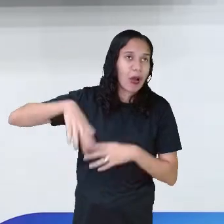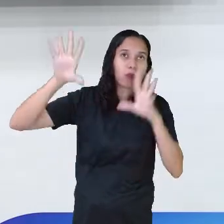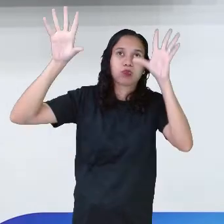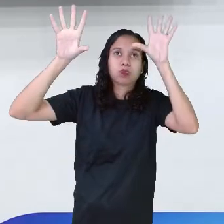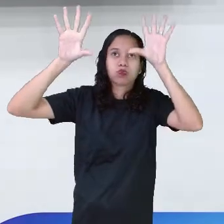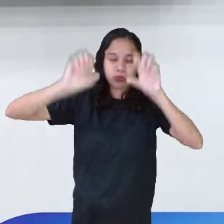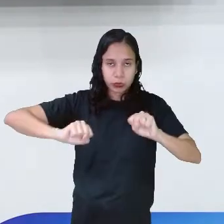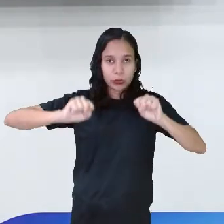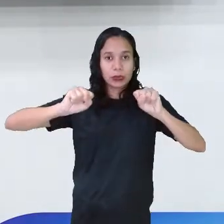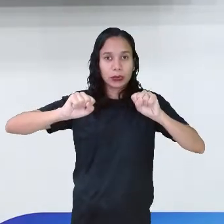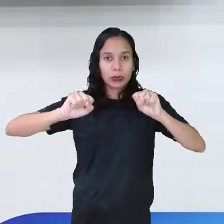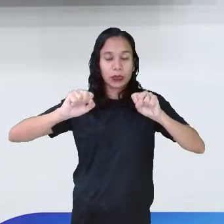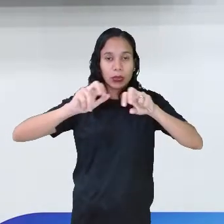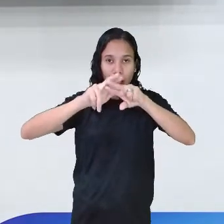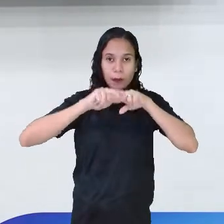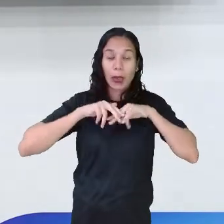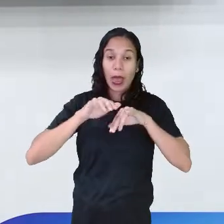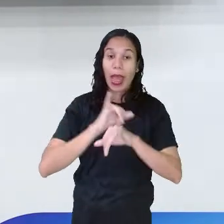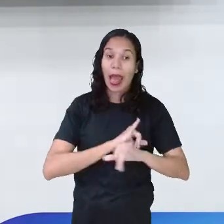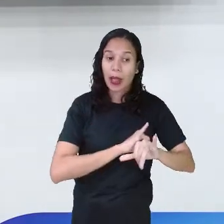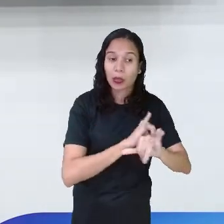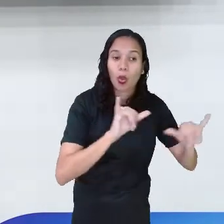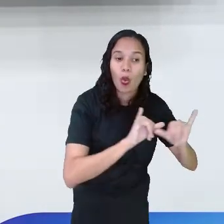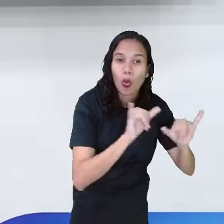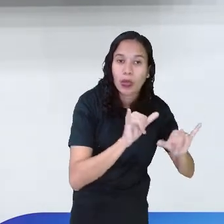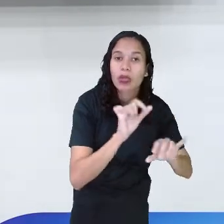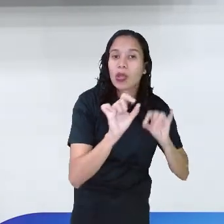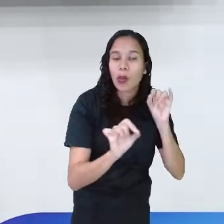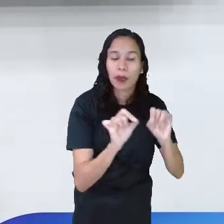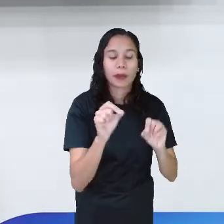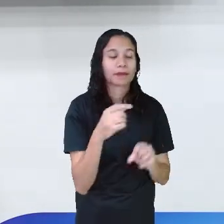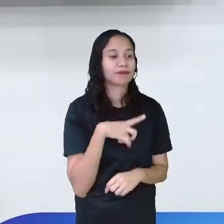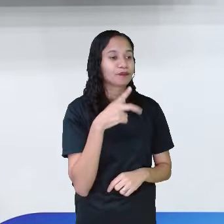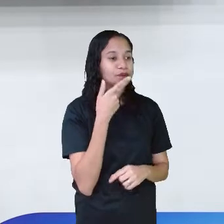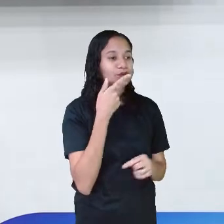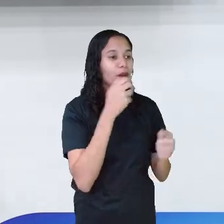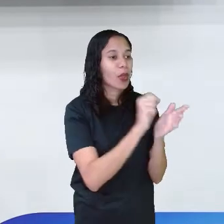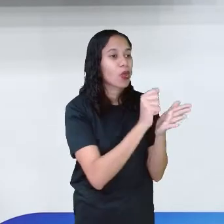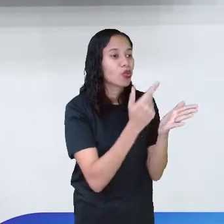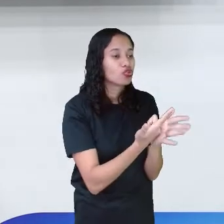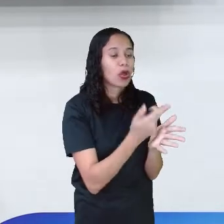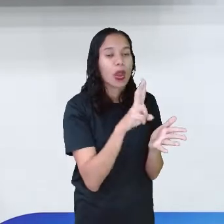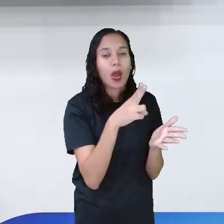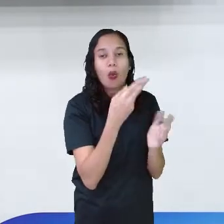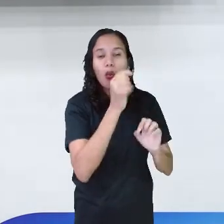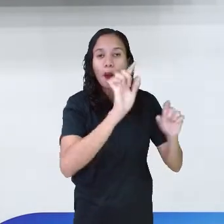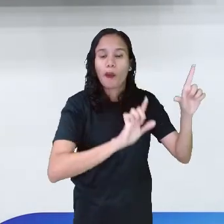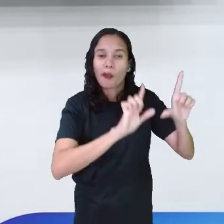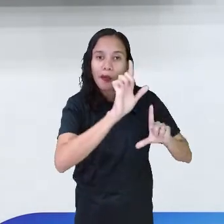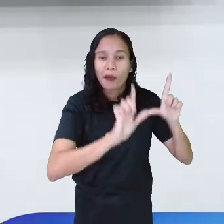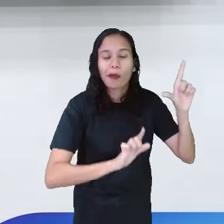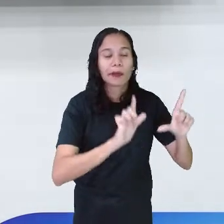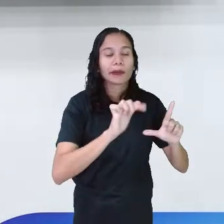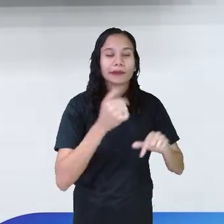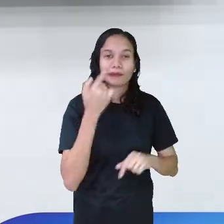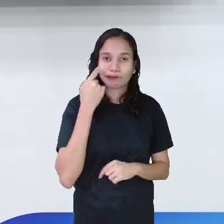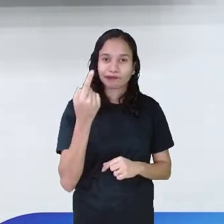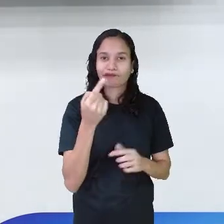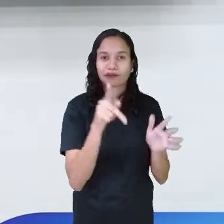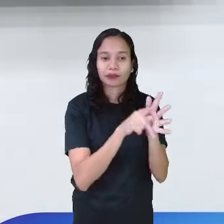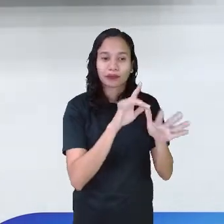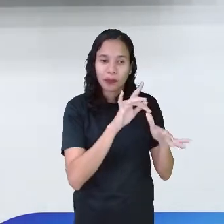ali. A notícia seria simplesmente passar no jornal, ou televisivo, ou como vimos ontem,